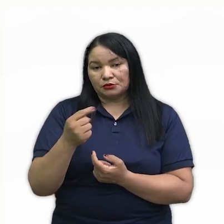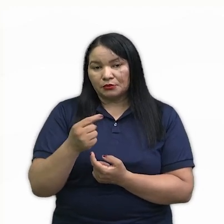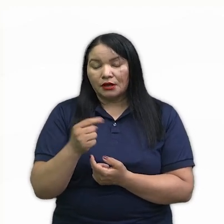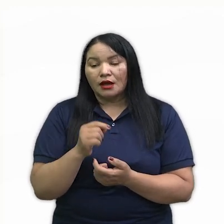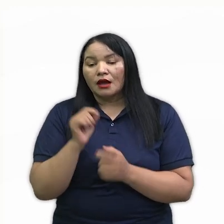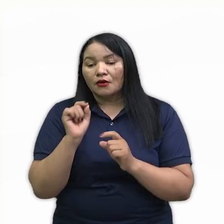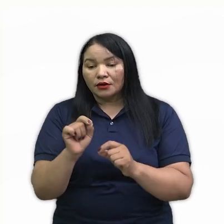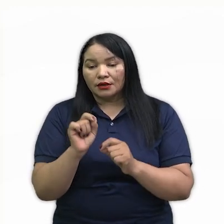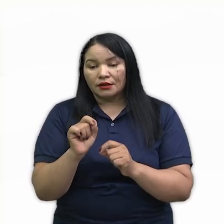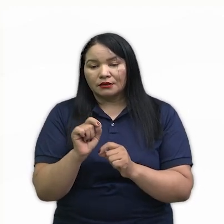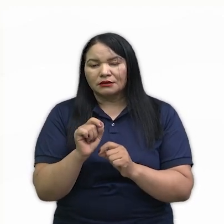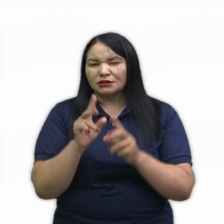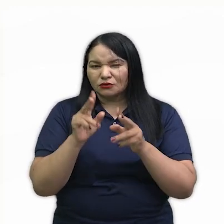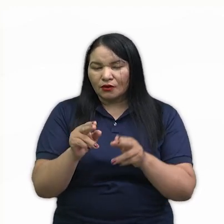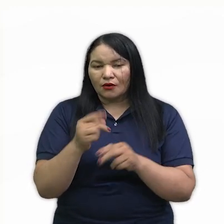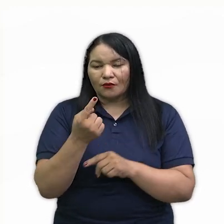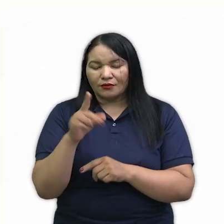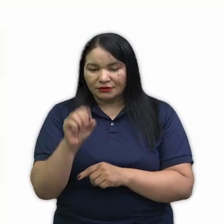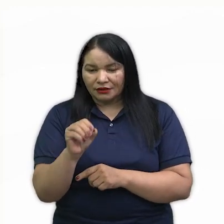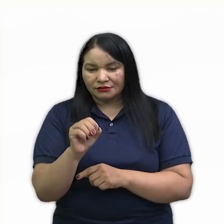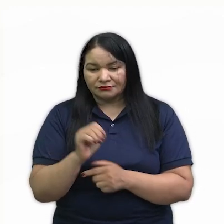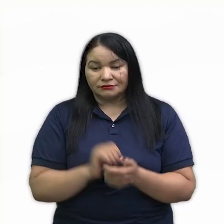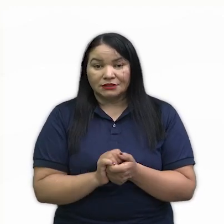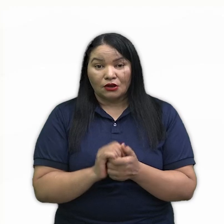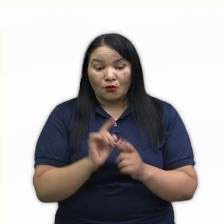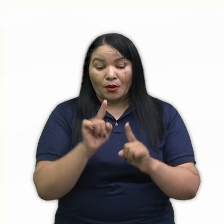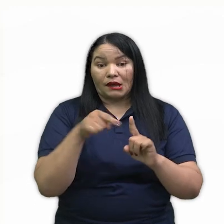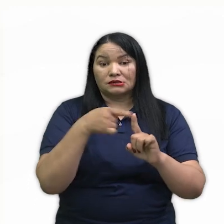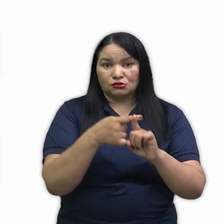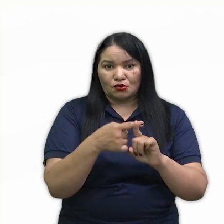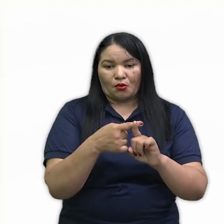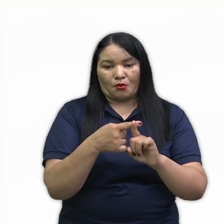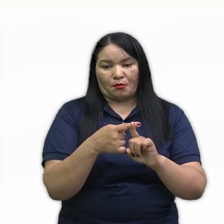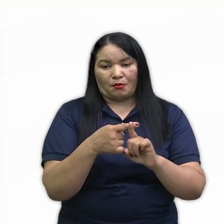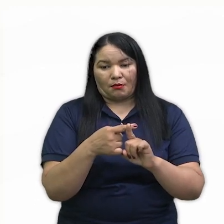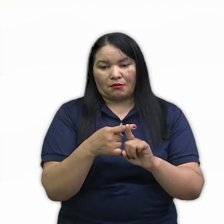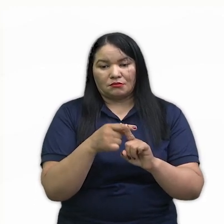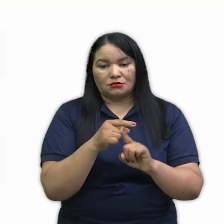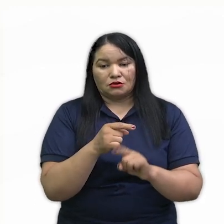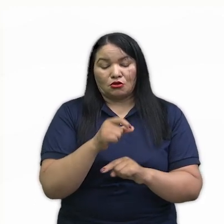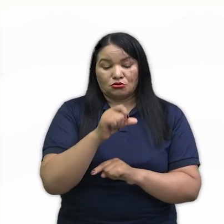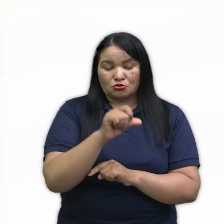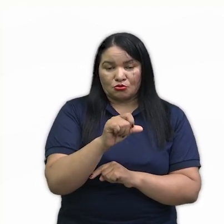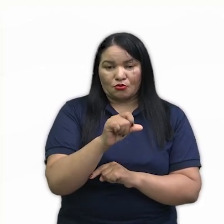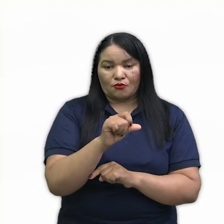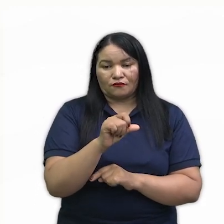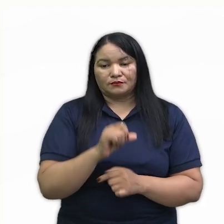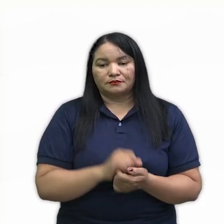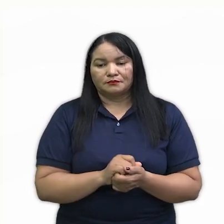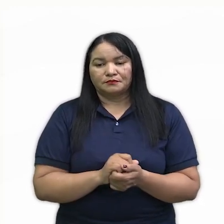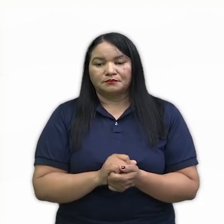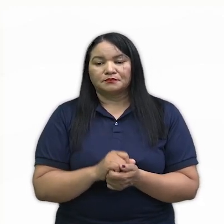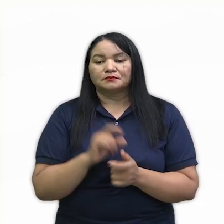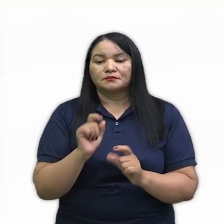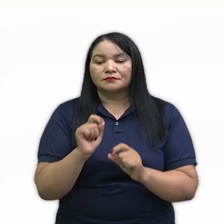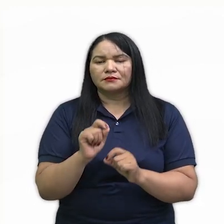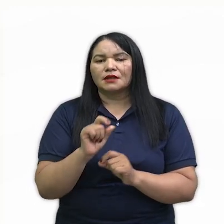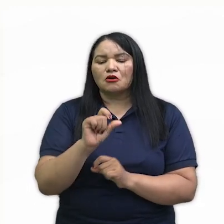10º termo. A soma do nono termo, tá? Então vamos lá. Quem é o nono termo